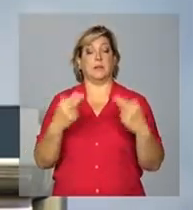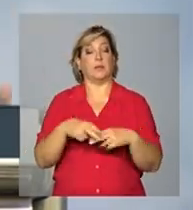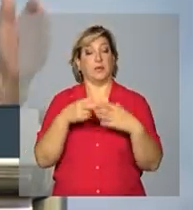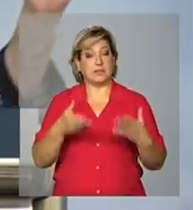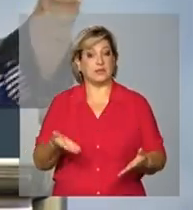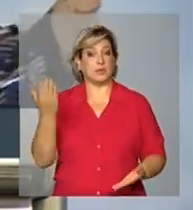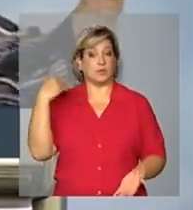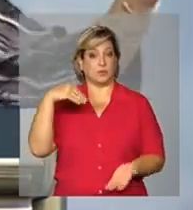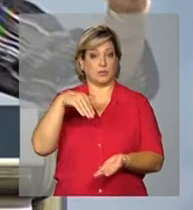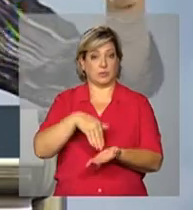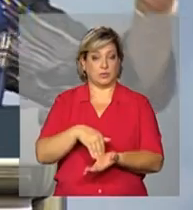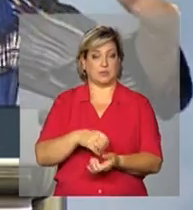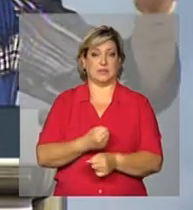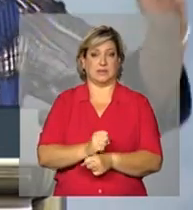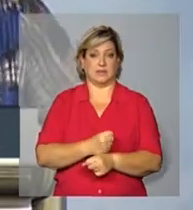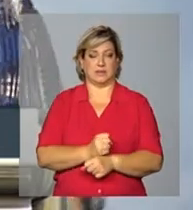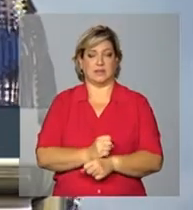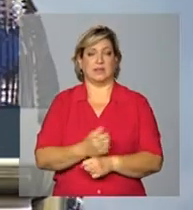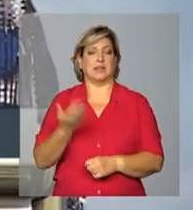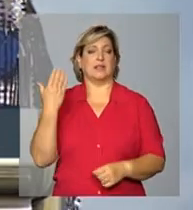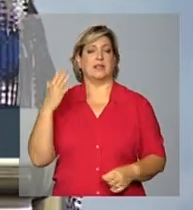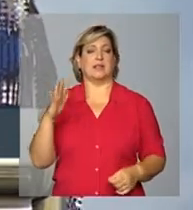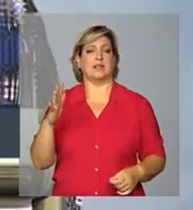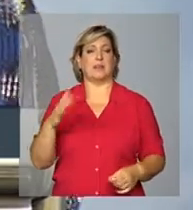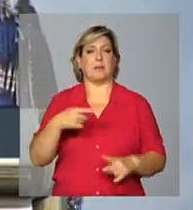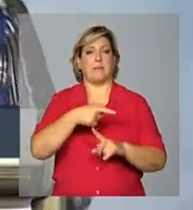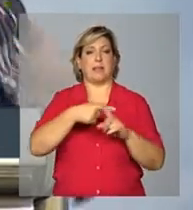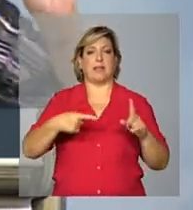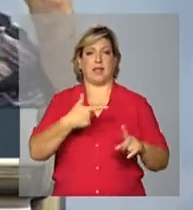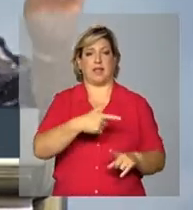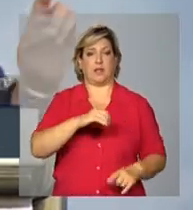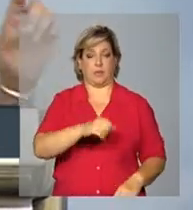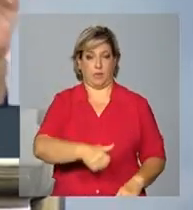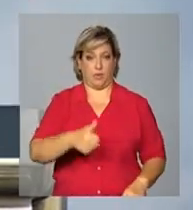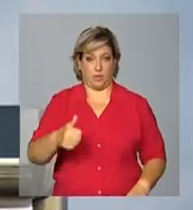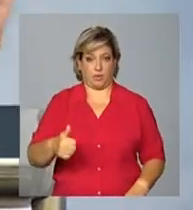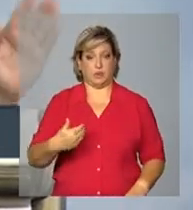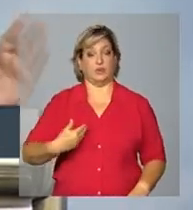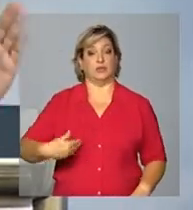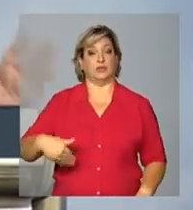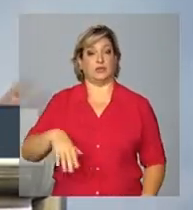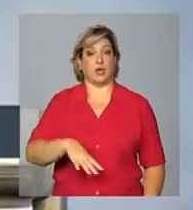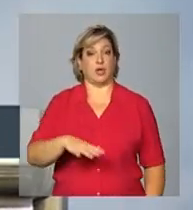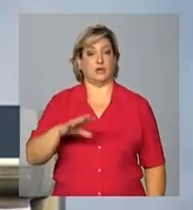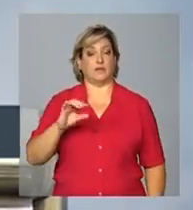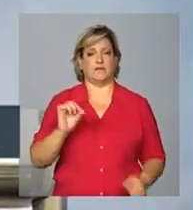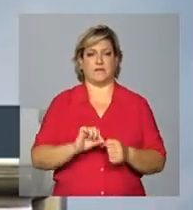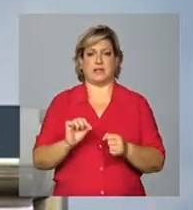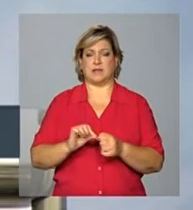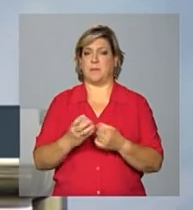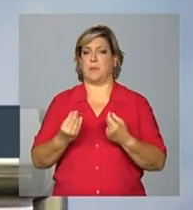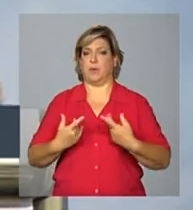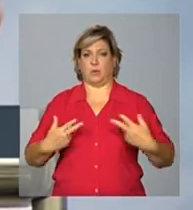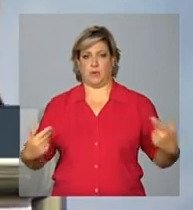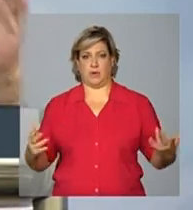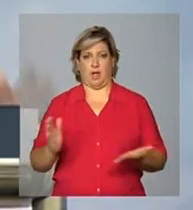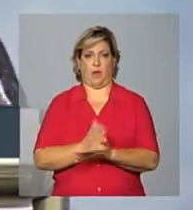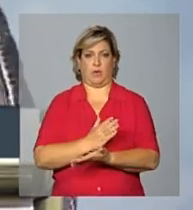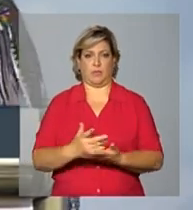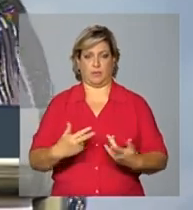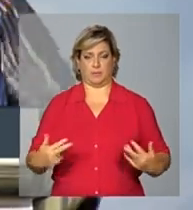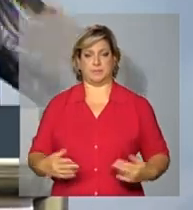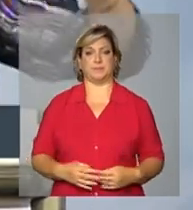dos últimos anos, desde metade de 2011, nós tomamos uma série de medidas.